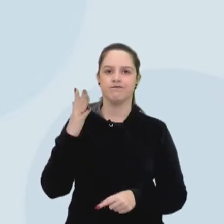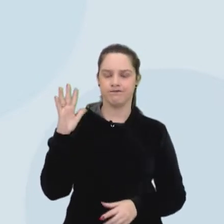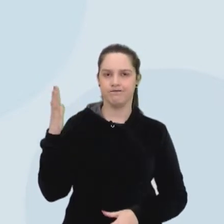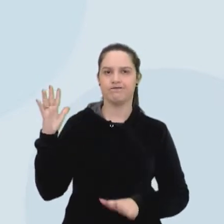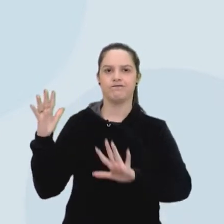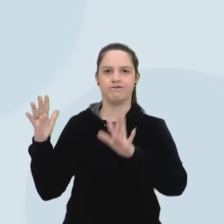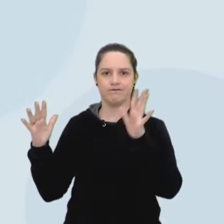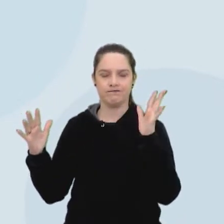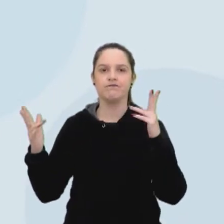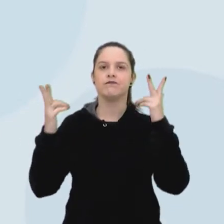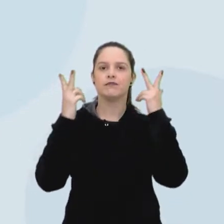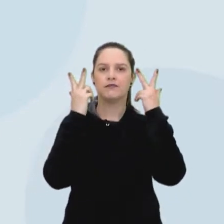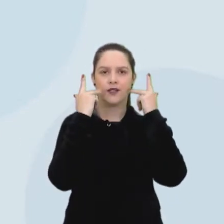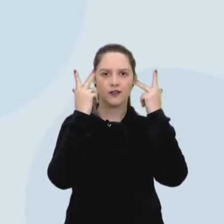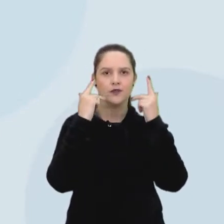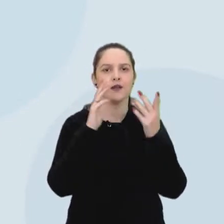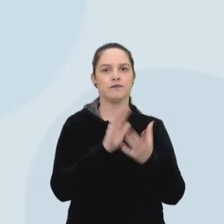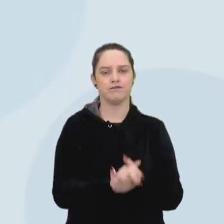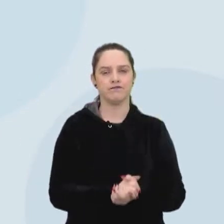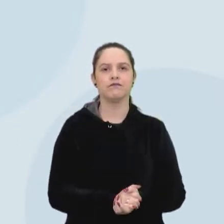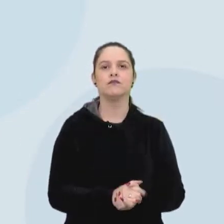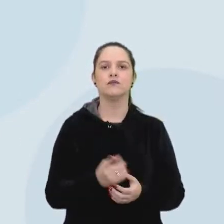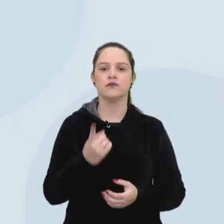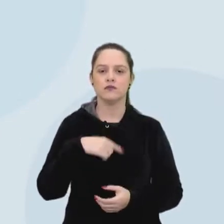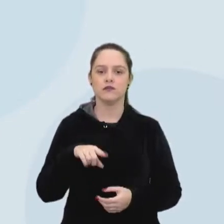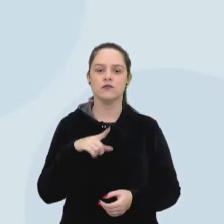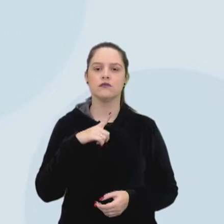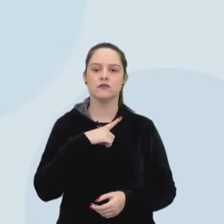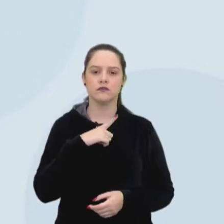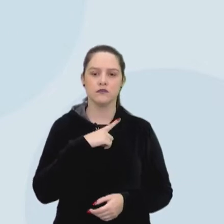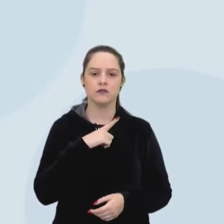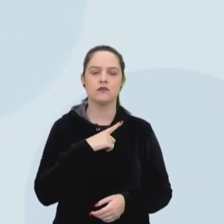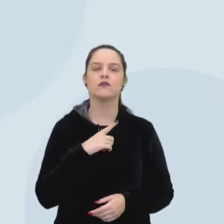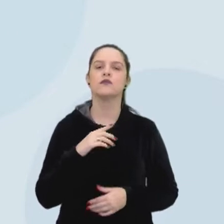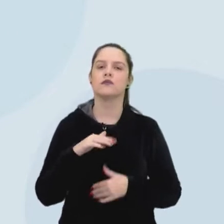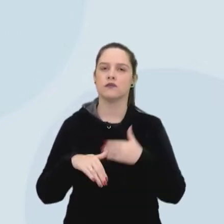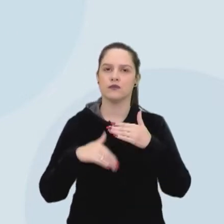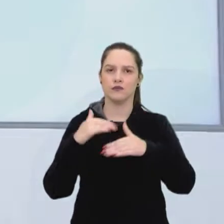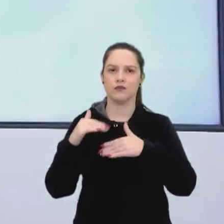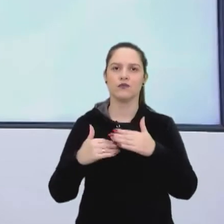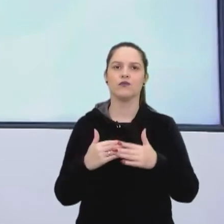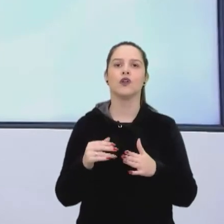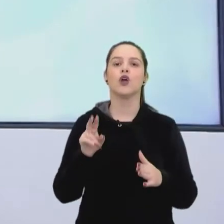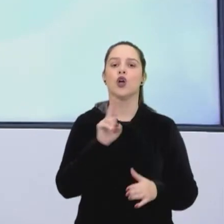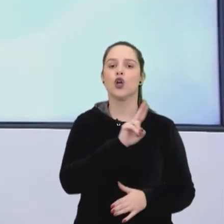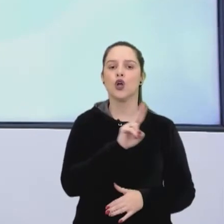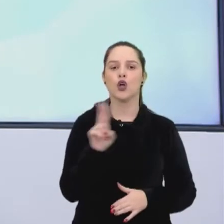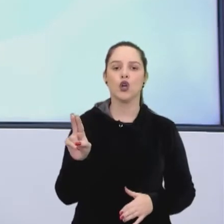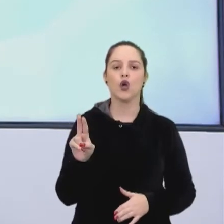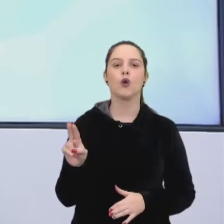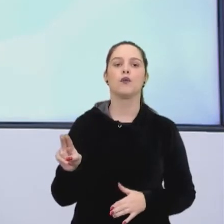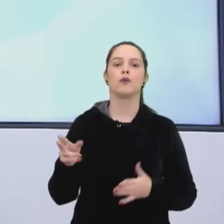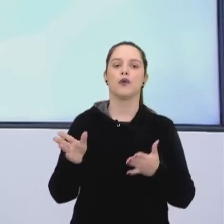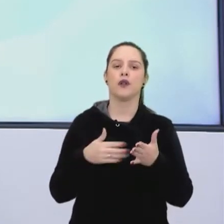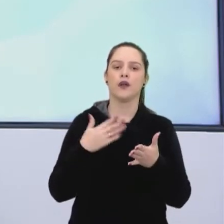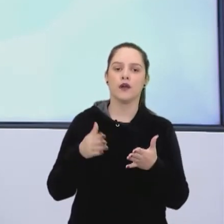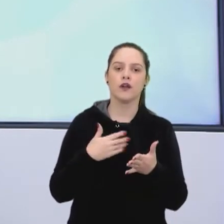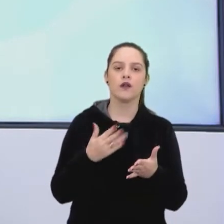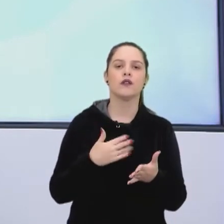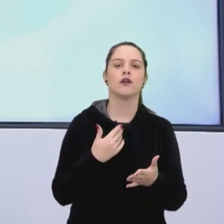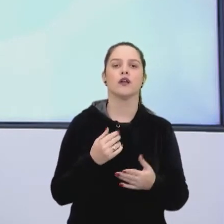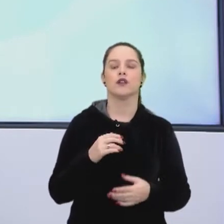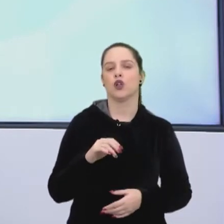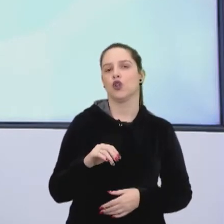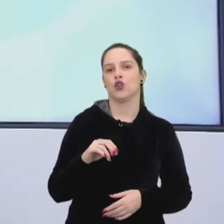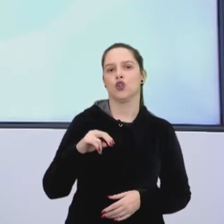habitats naturais, né? Esse nome aí de Brundtland, né, vem do sobrenome da primeira-ministra da Noruega, né,